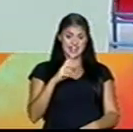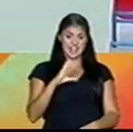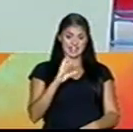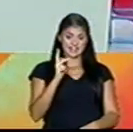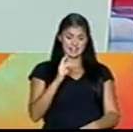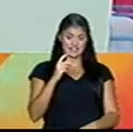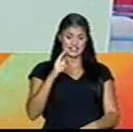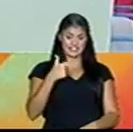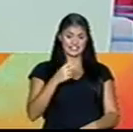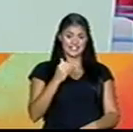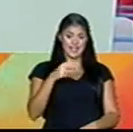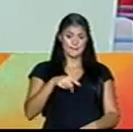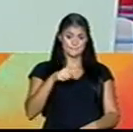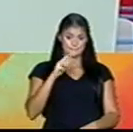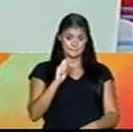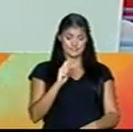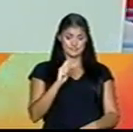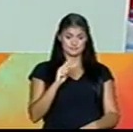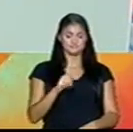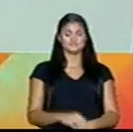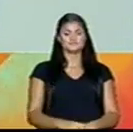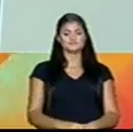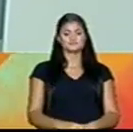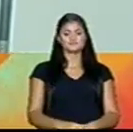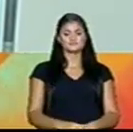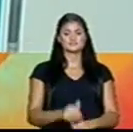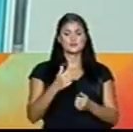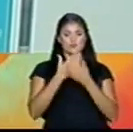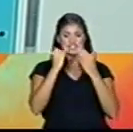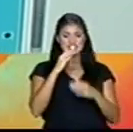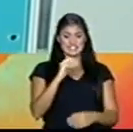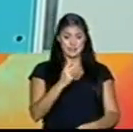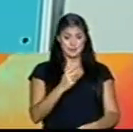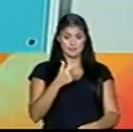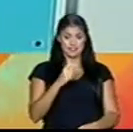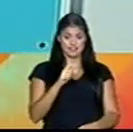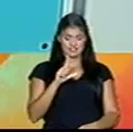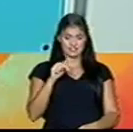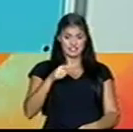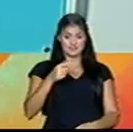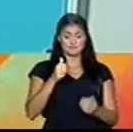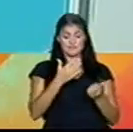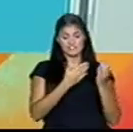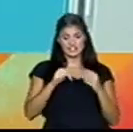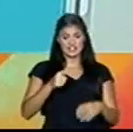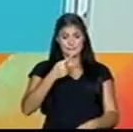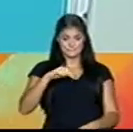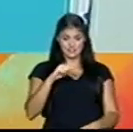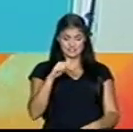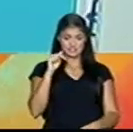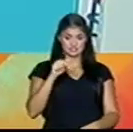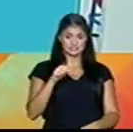Isabel Lopes. Healthy Snack Time. Bom dia, Isabel. Bem-vinda aqui à praça. Houve aqui